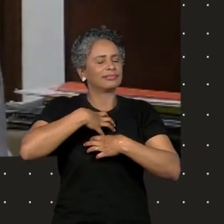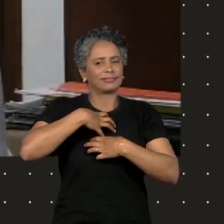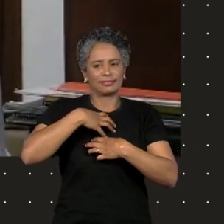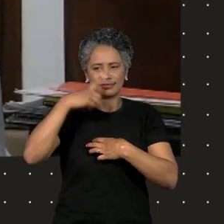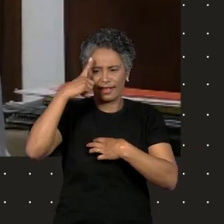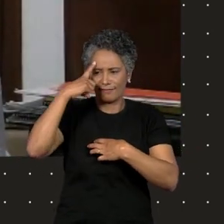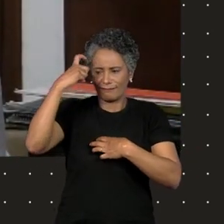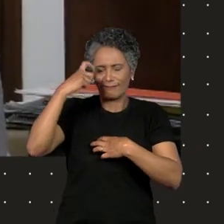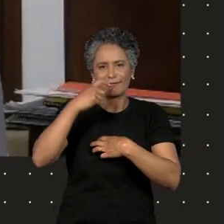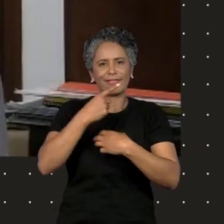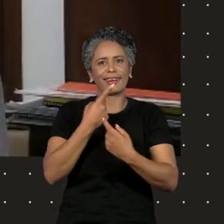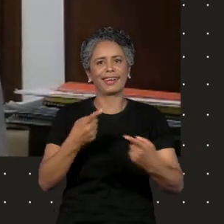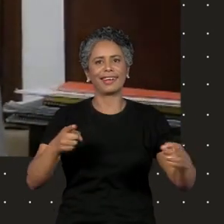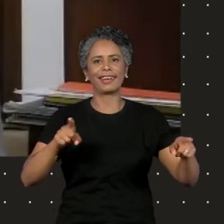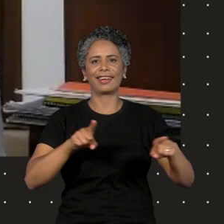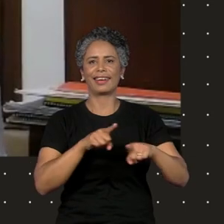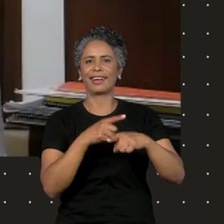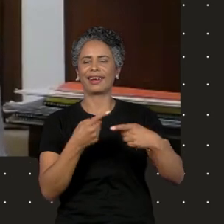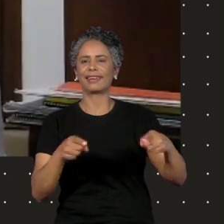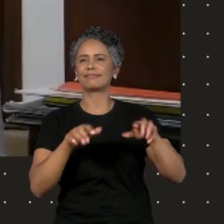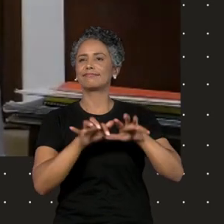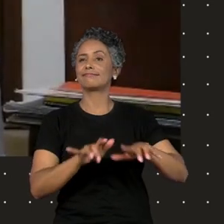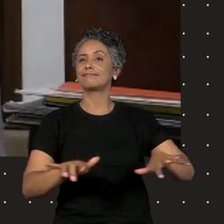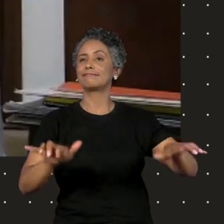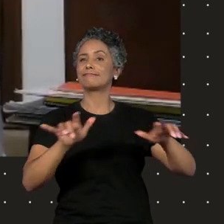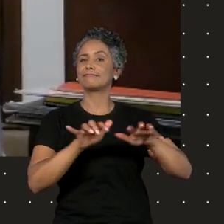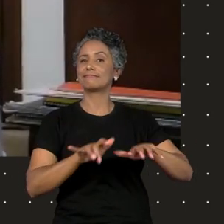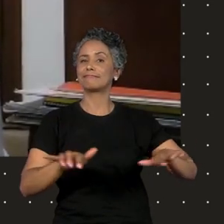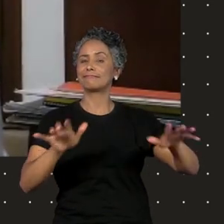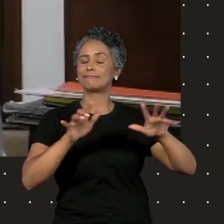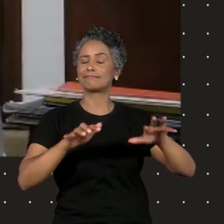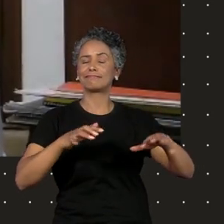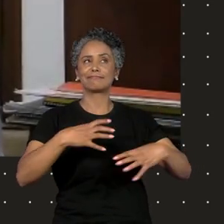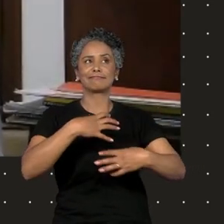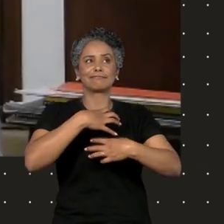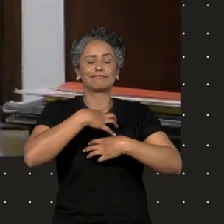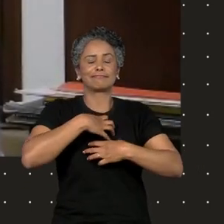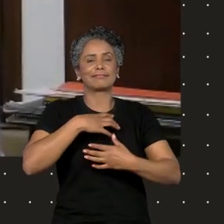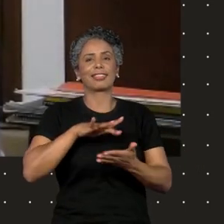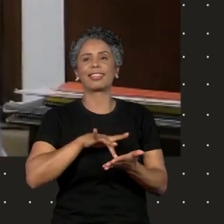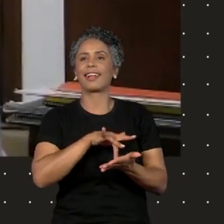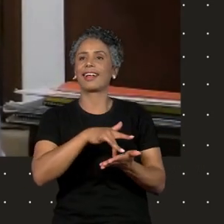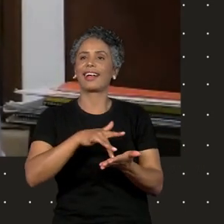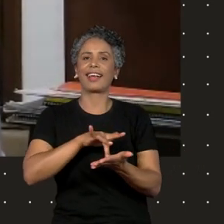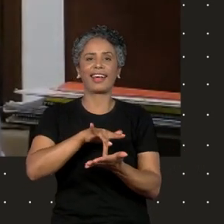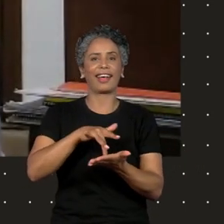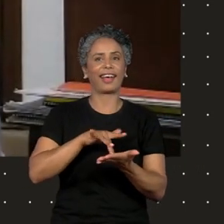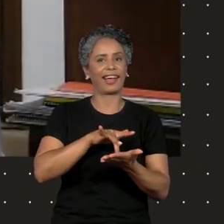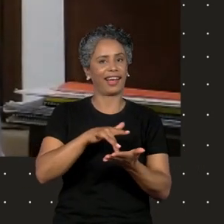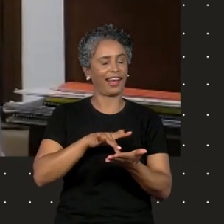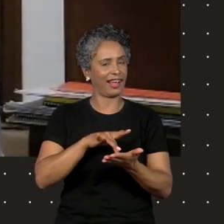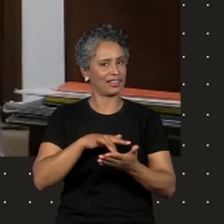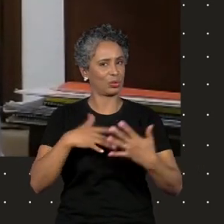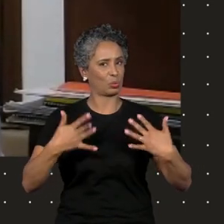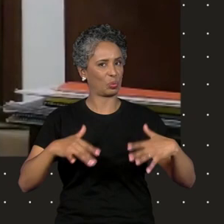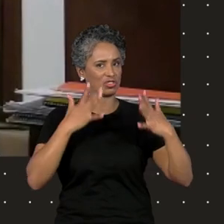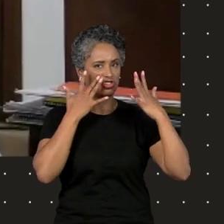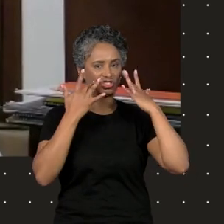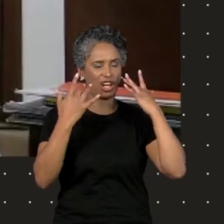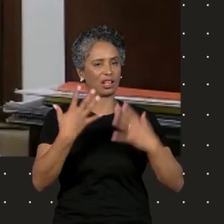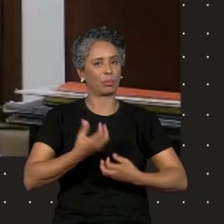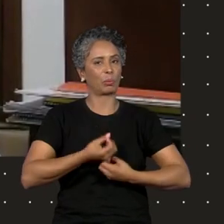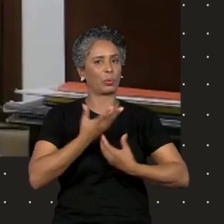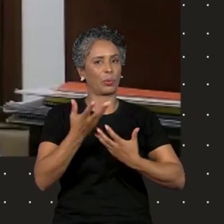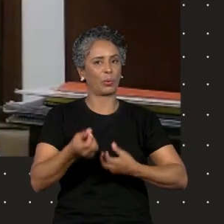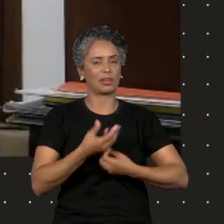das elucidações do Ademar Guerra como homem de teatro e homem de grande poesia.